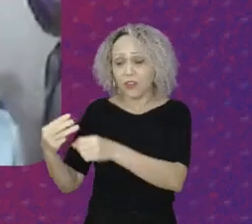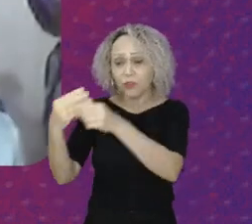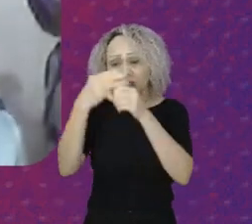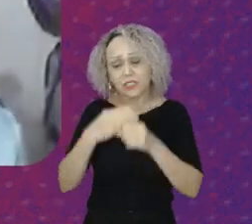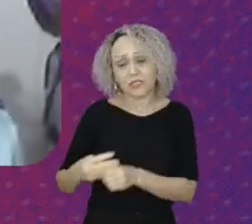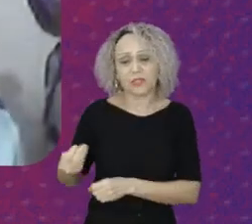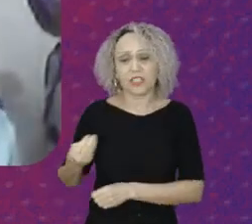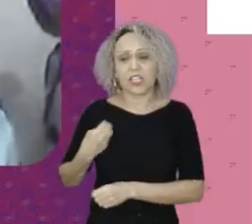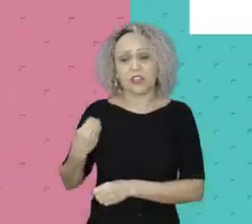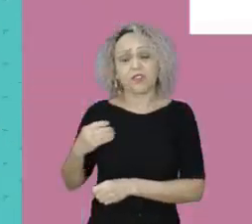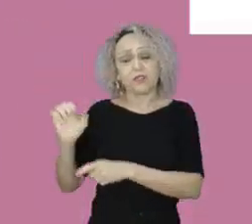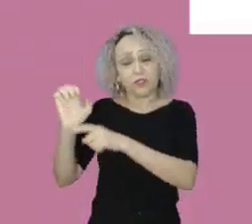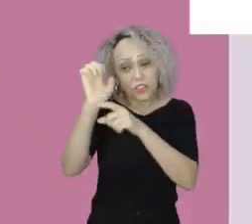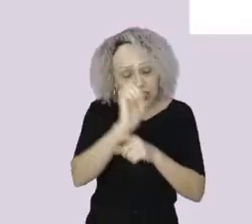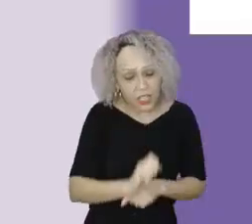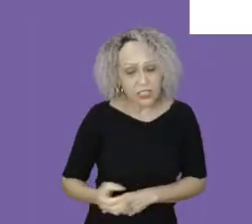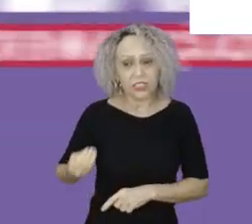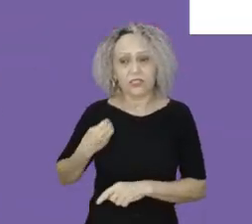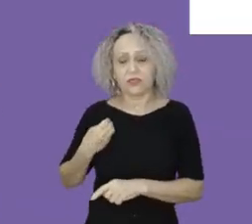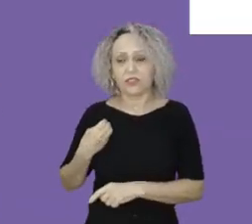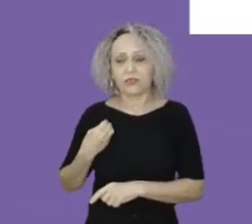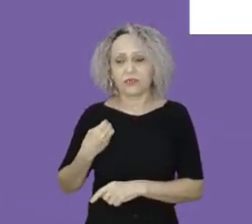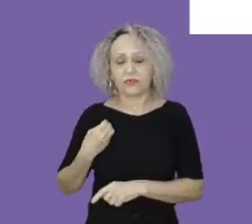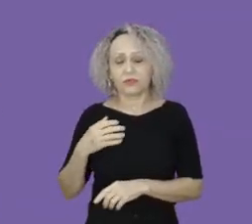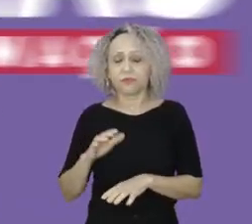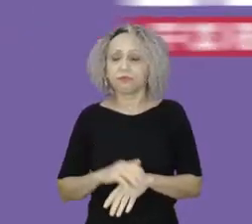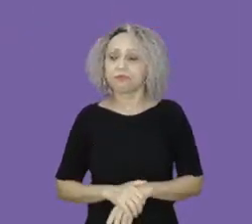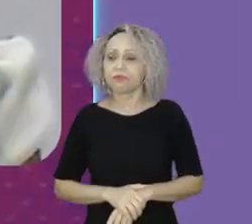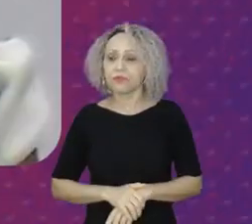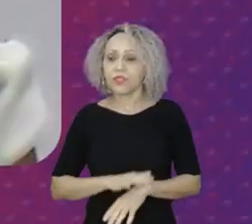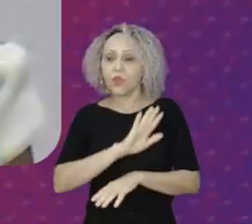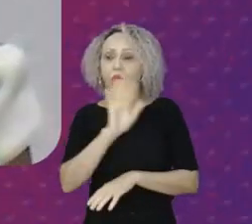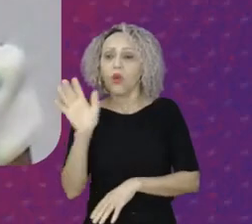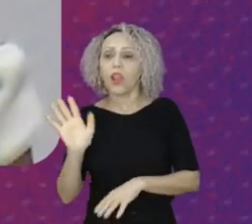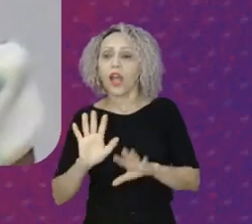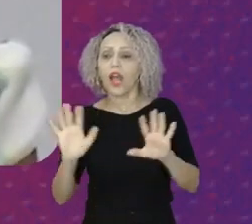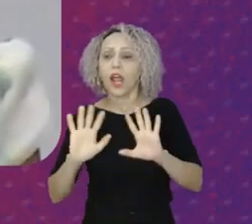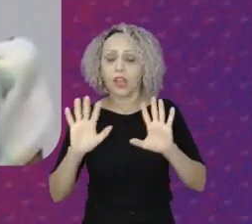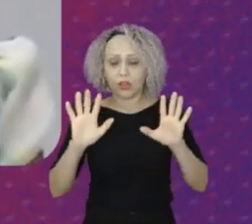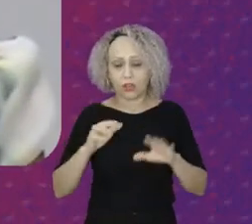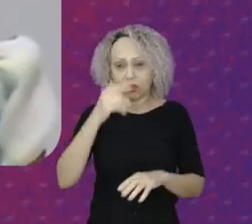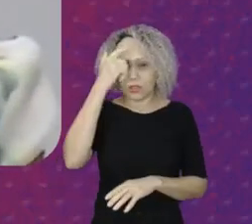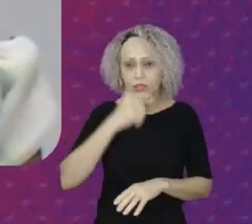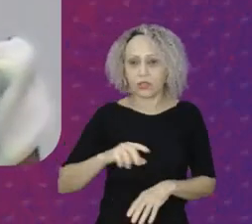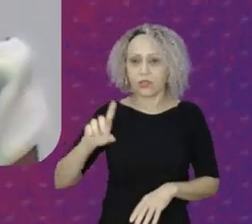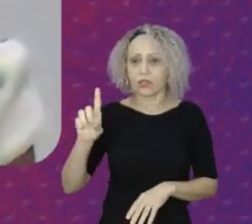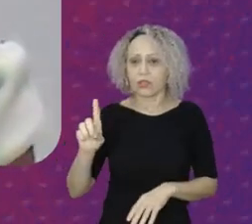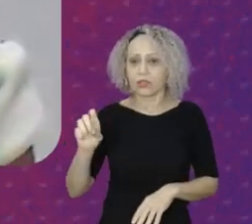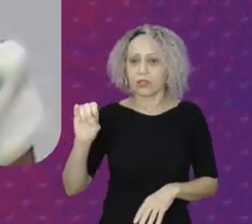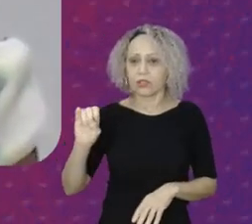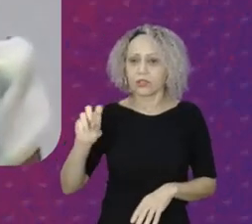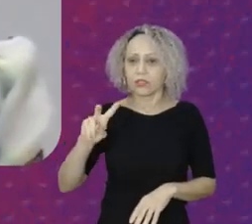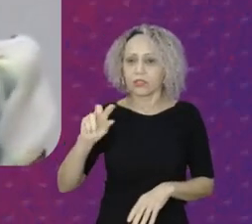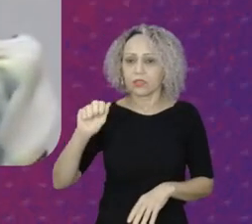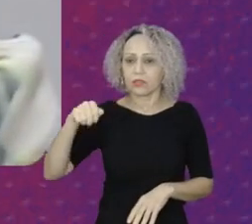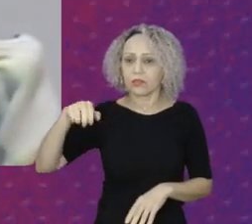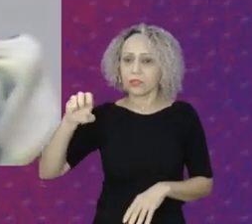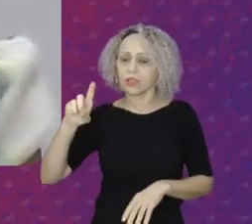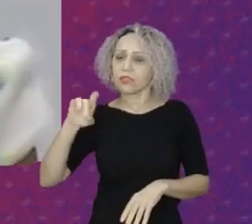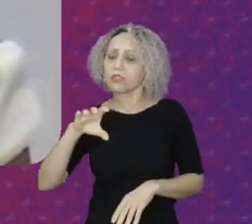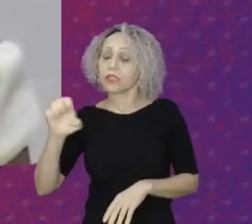o quanto isso me ajudou. Olá a todas as pessoas. Eu sou Divaneide Basílio, vereadora